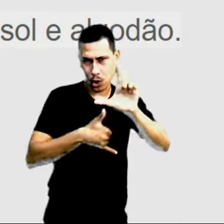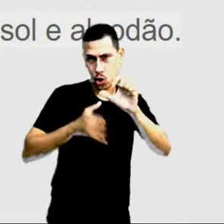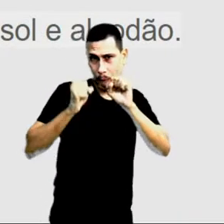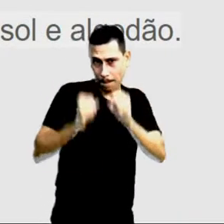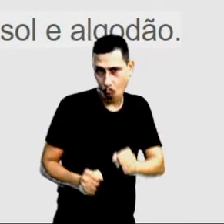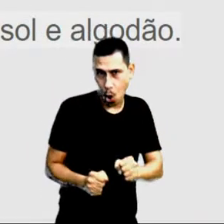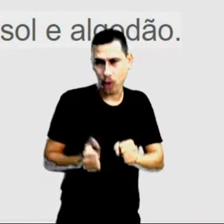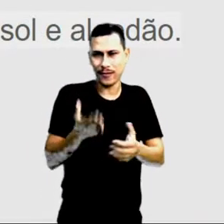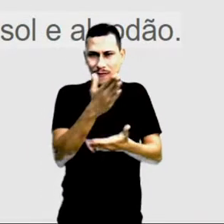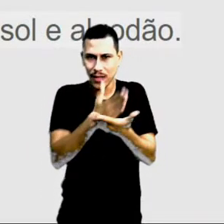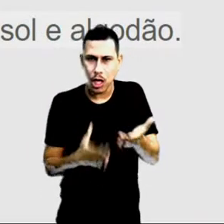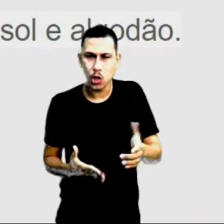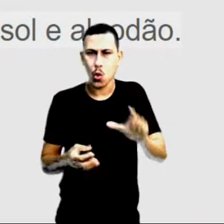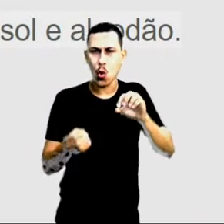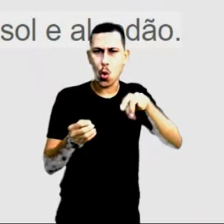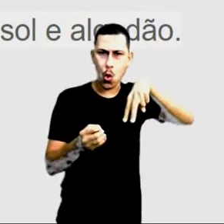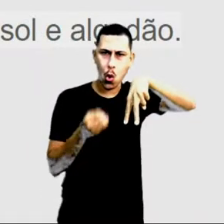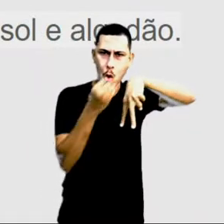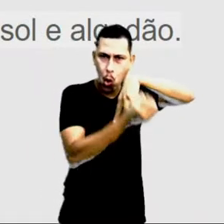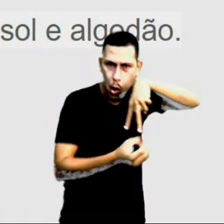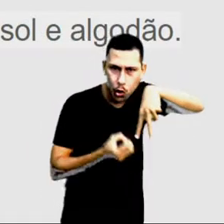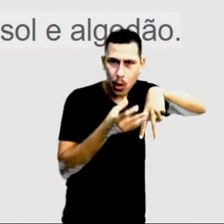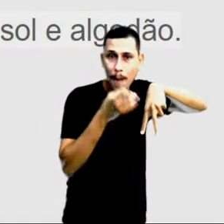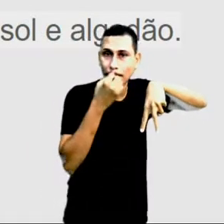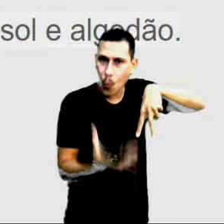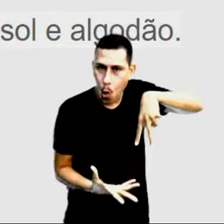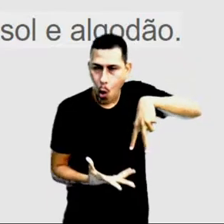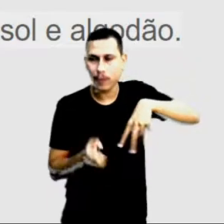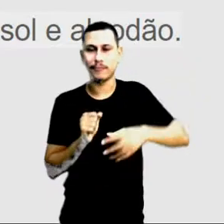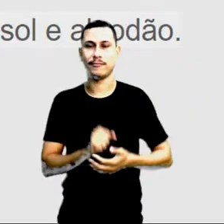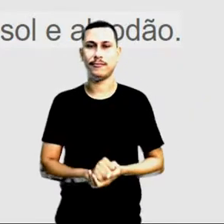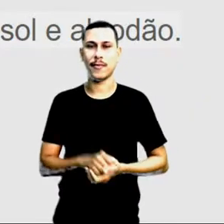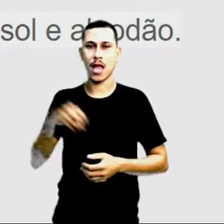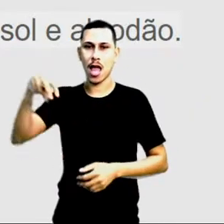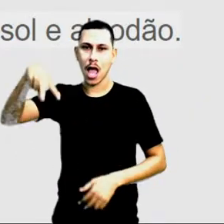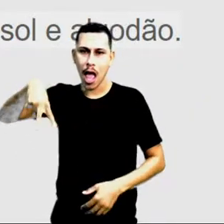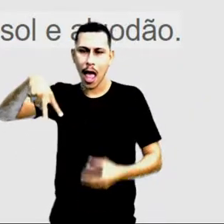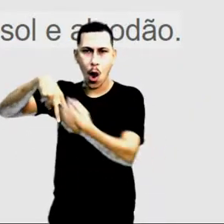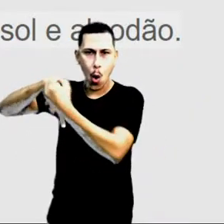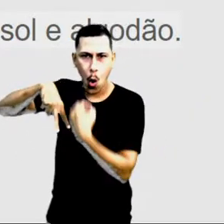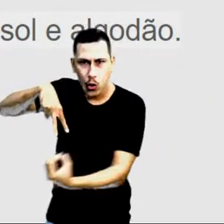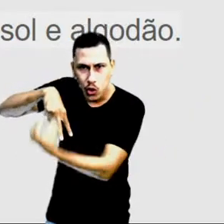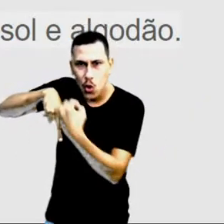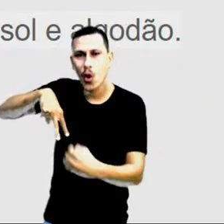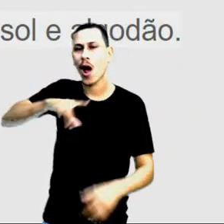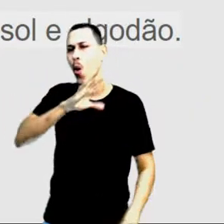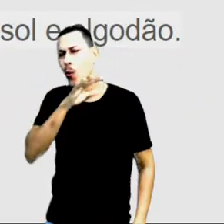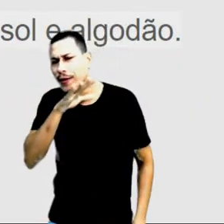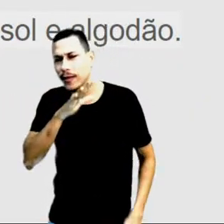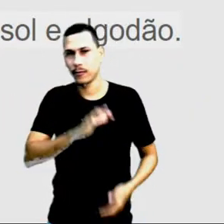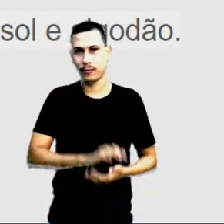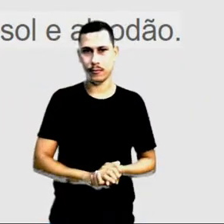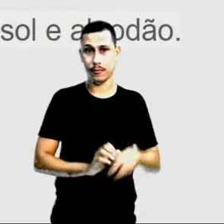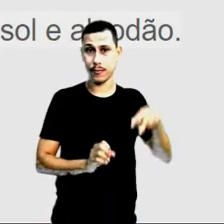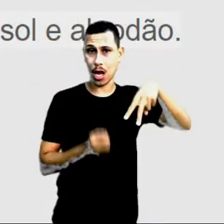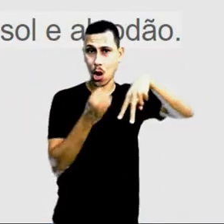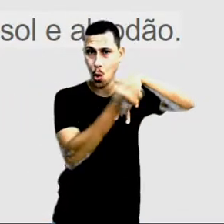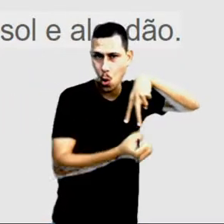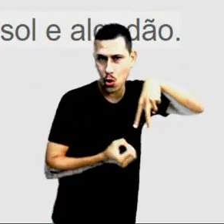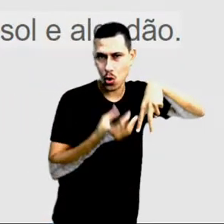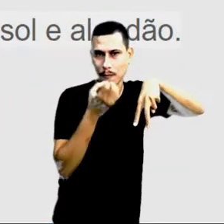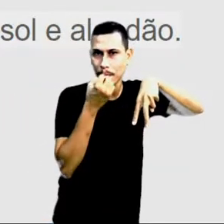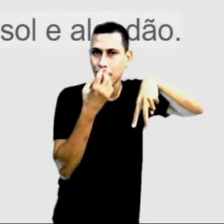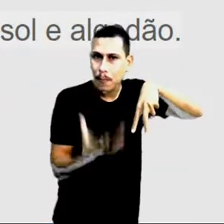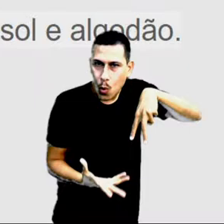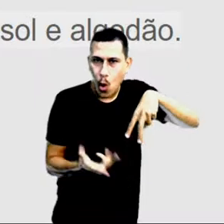divididos em gorduras boas e gorduras ruins. Como assim, professora? Presta atenção. As gorduras boas